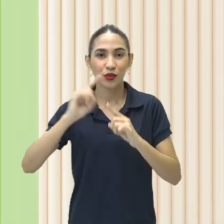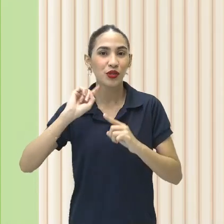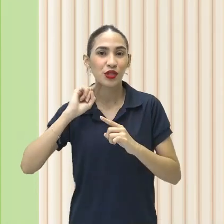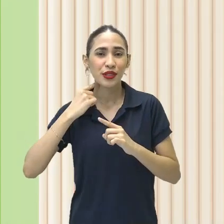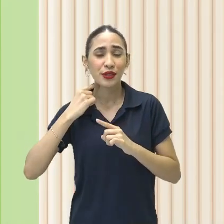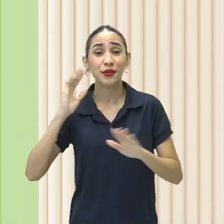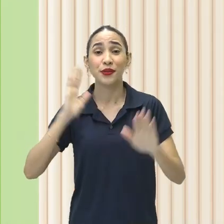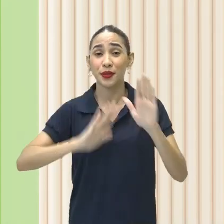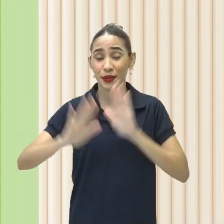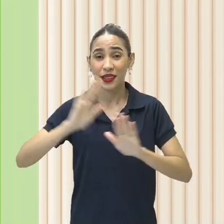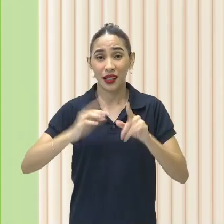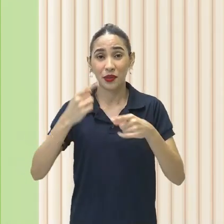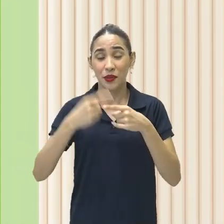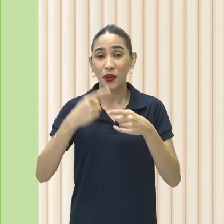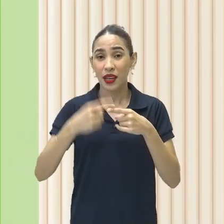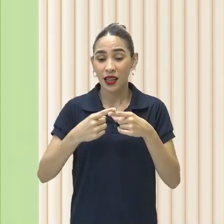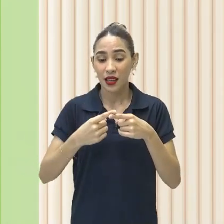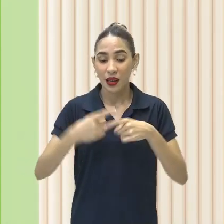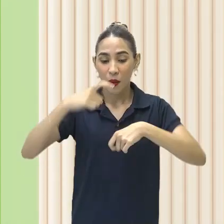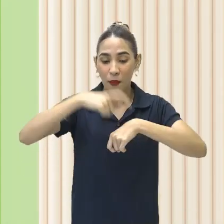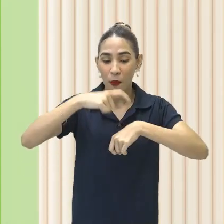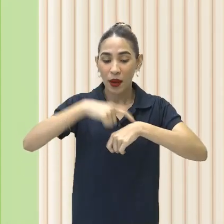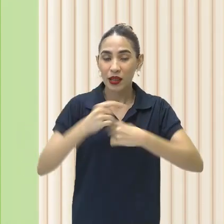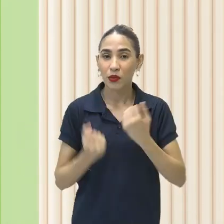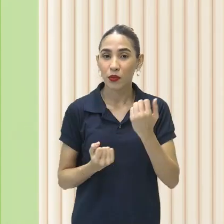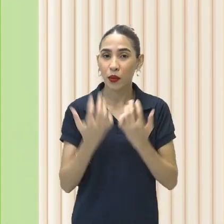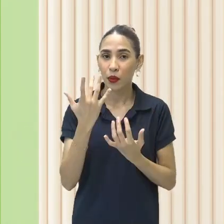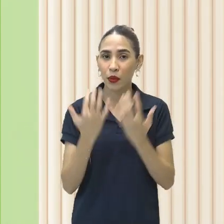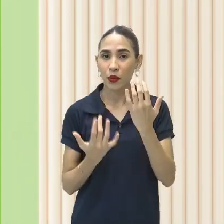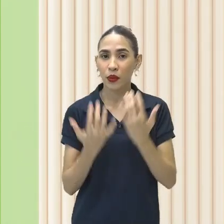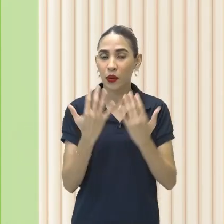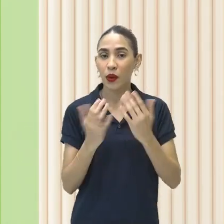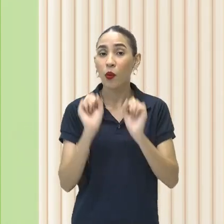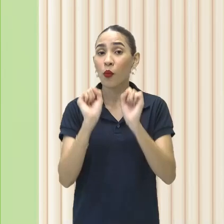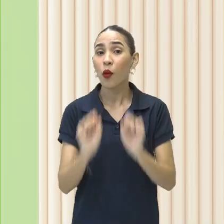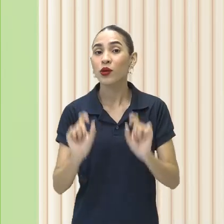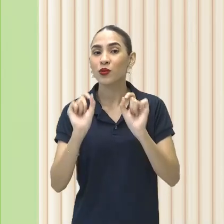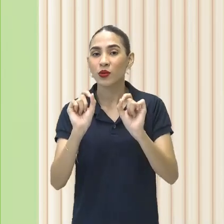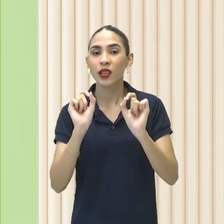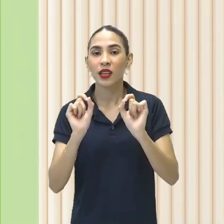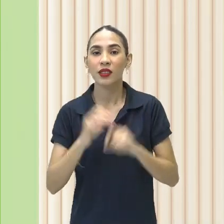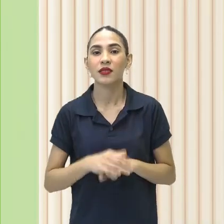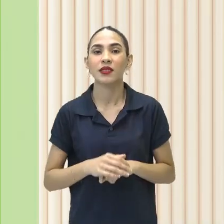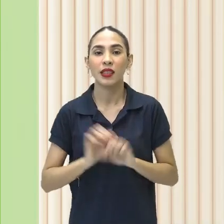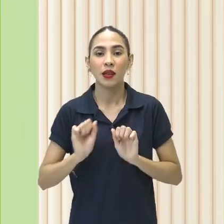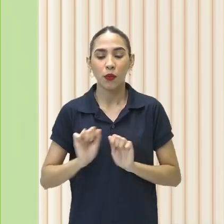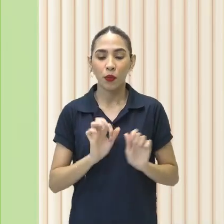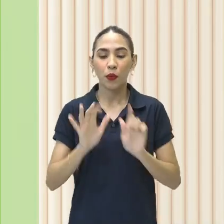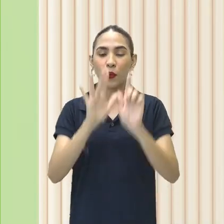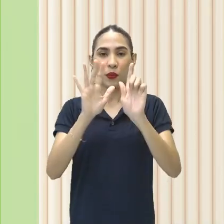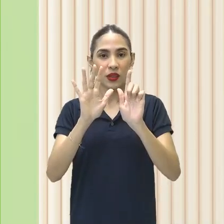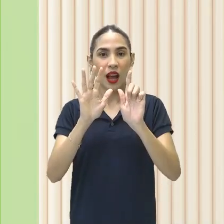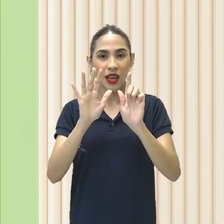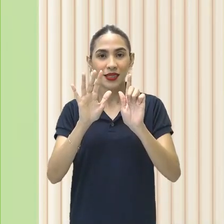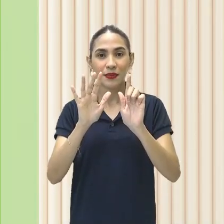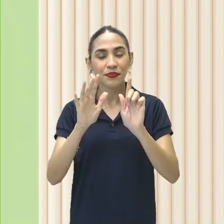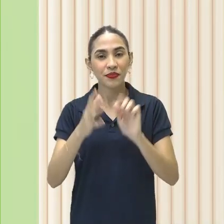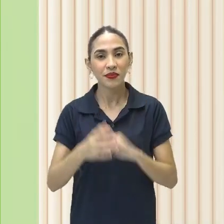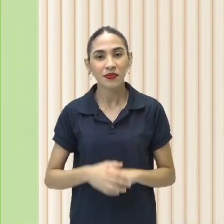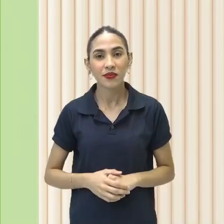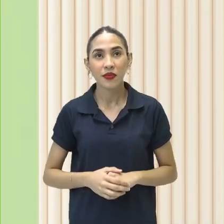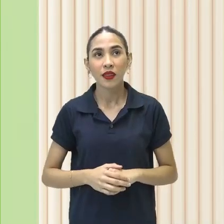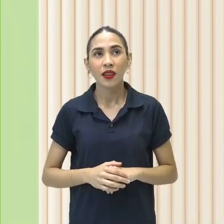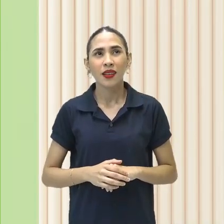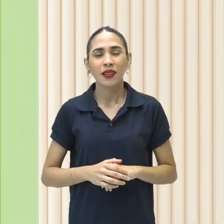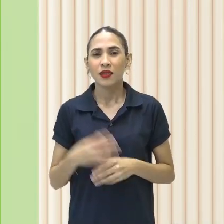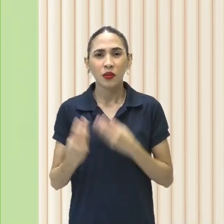tenha cuidado, porque naquele lixo pode ter alguma coisa que vai liberar um gás, tá? Ah,